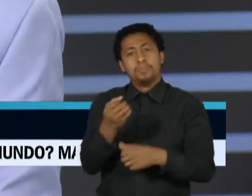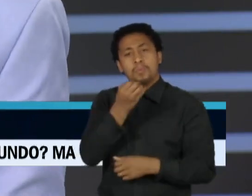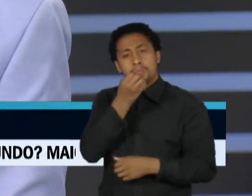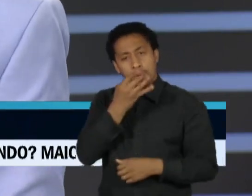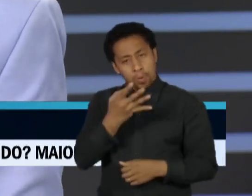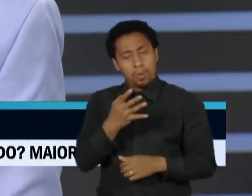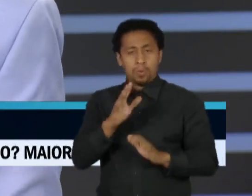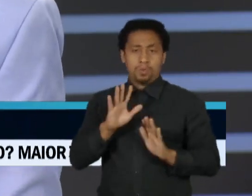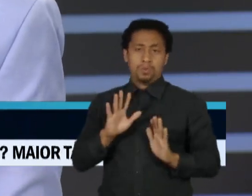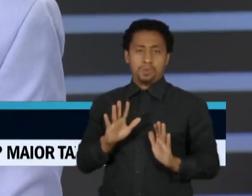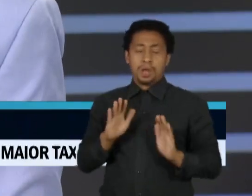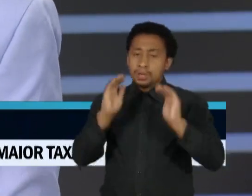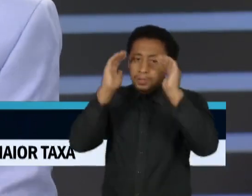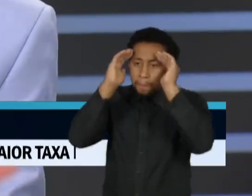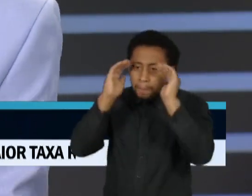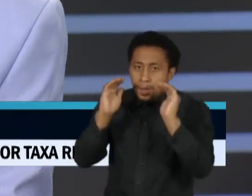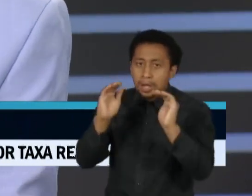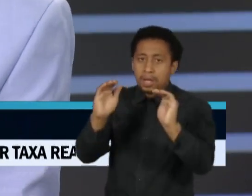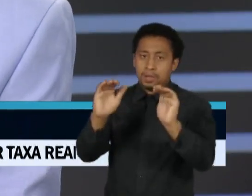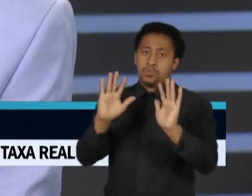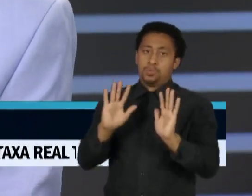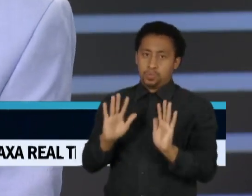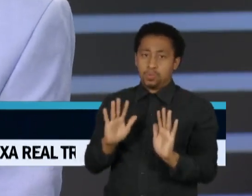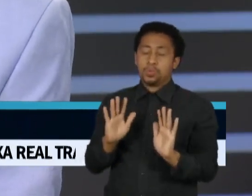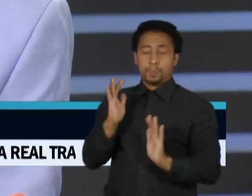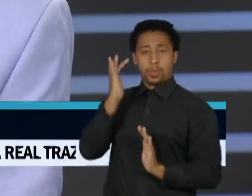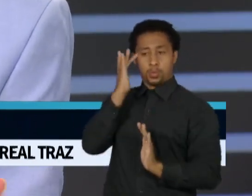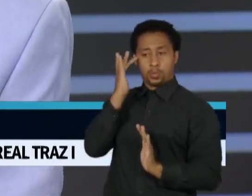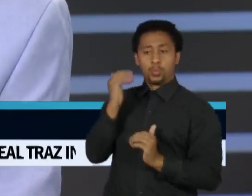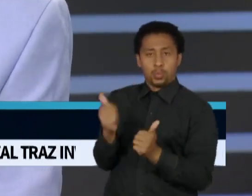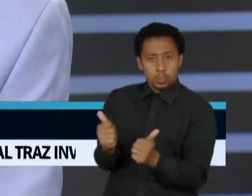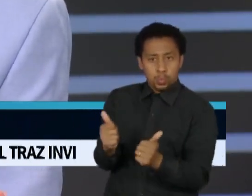com resultado, né, para todo mundo, para fazer o que importa,